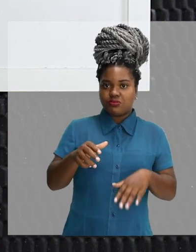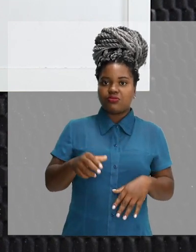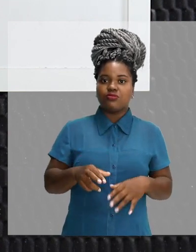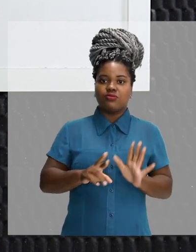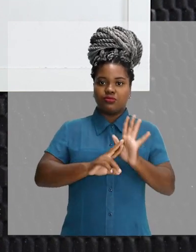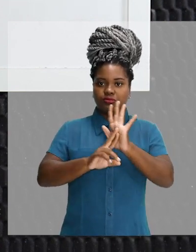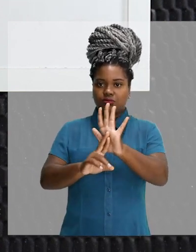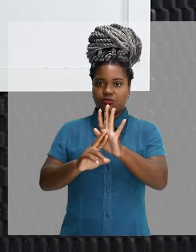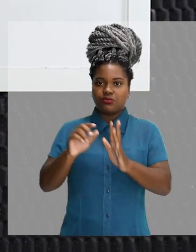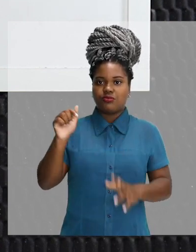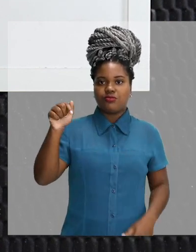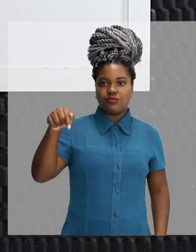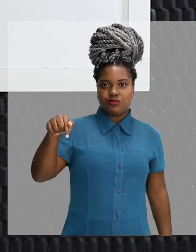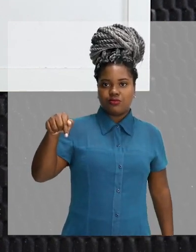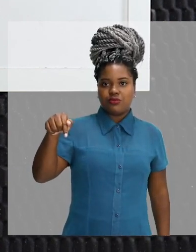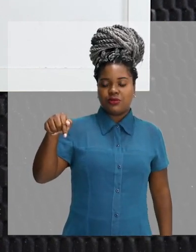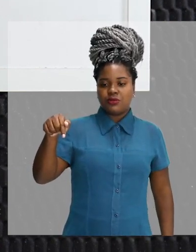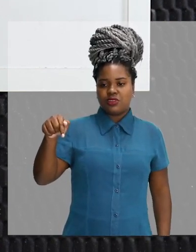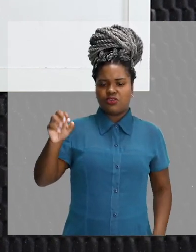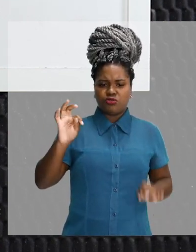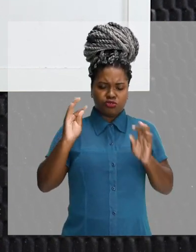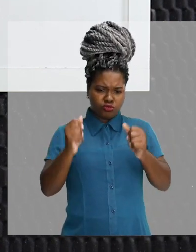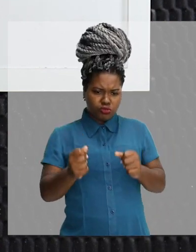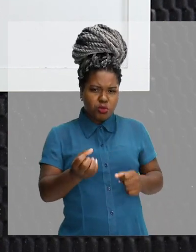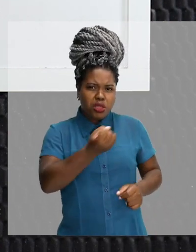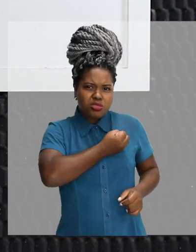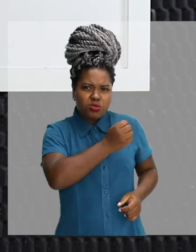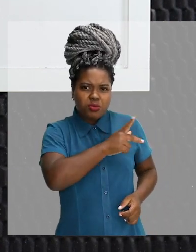nem tudo aqui são números.